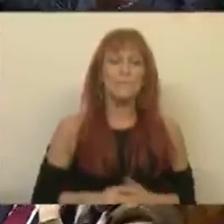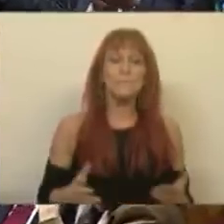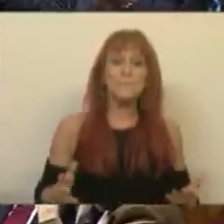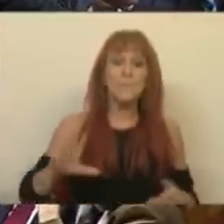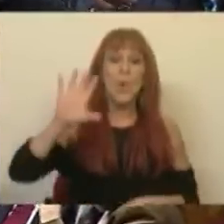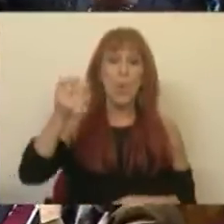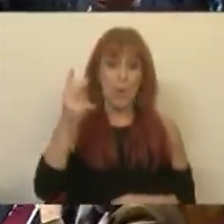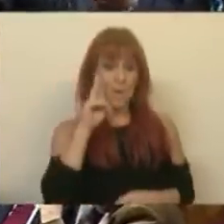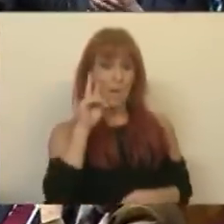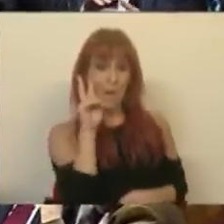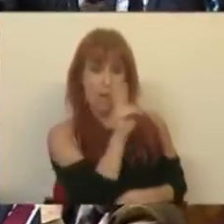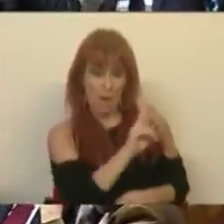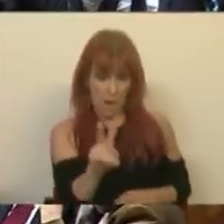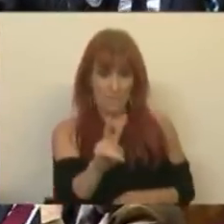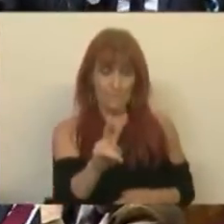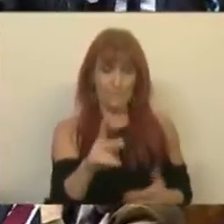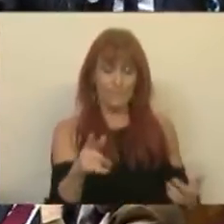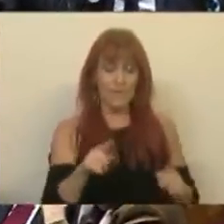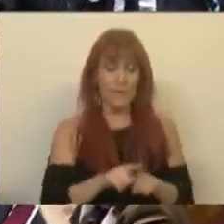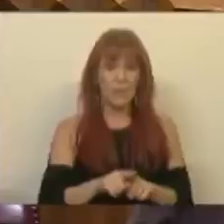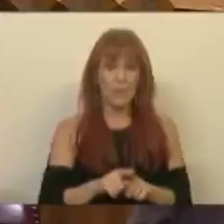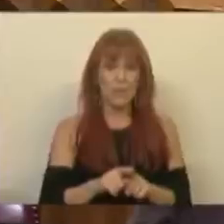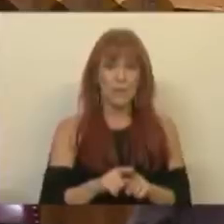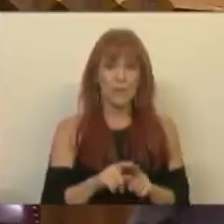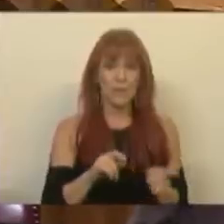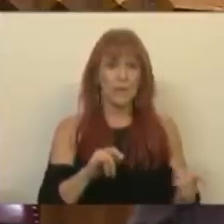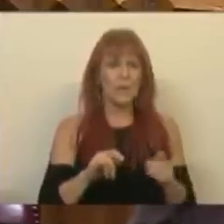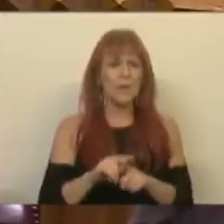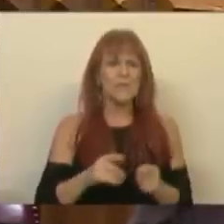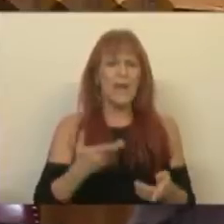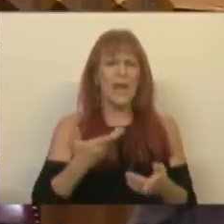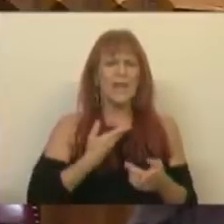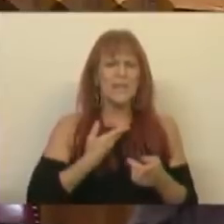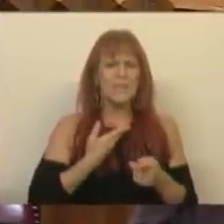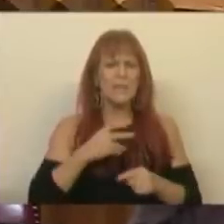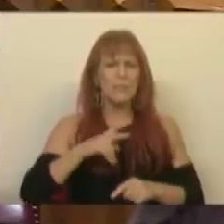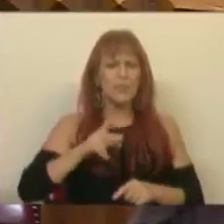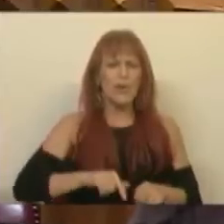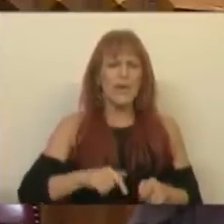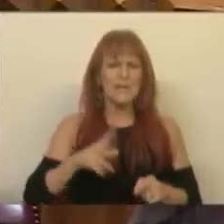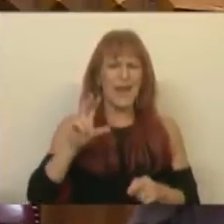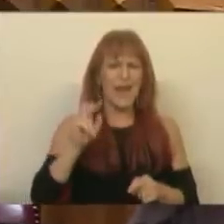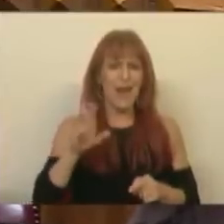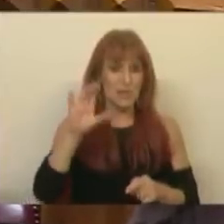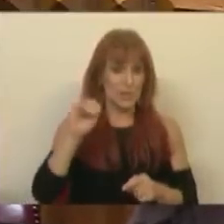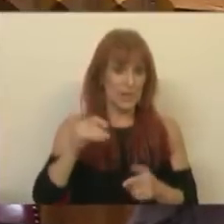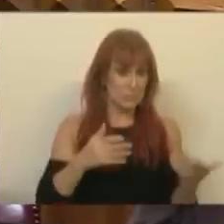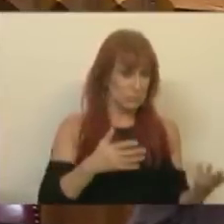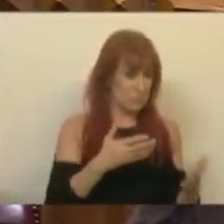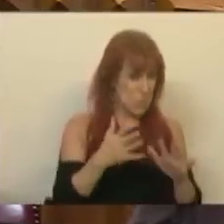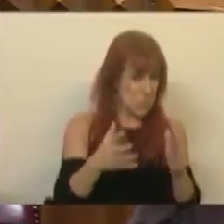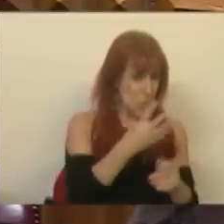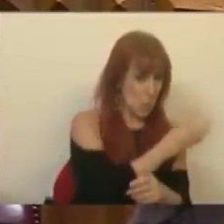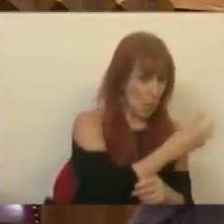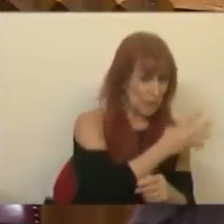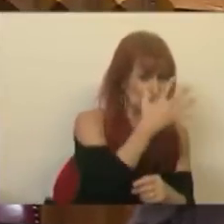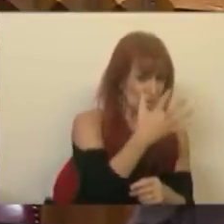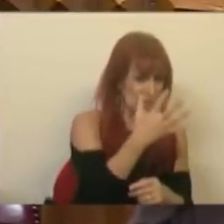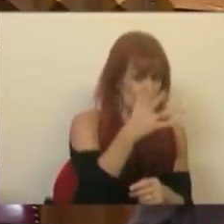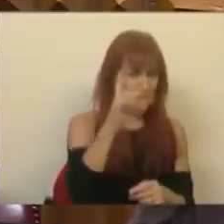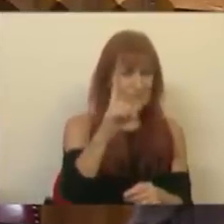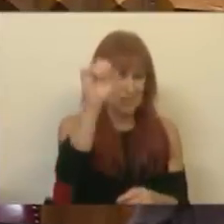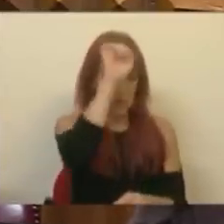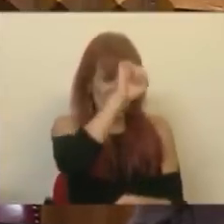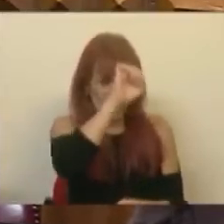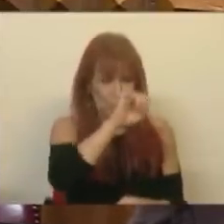e quando olhamos para ele da dívida portuguesa há 10 anos entre quatro cinco e